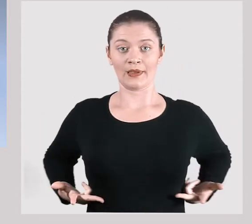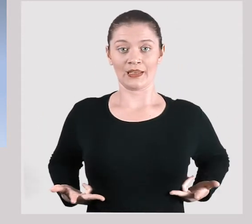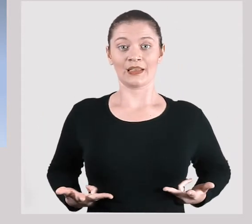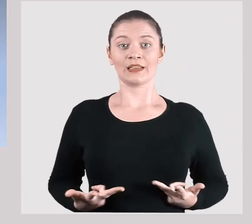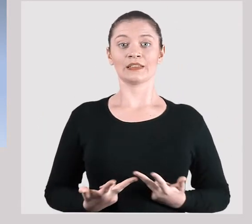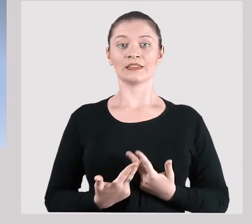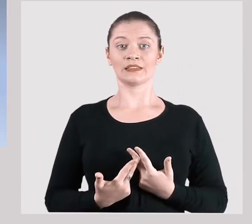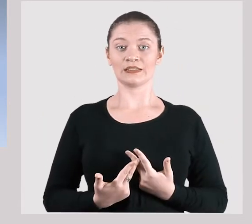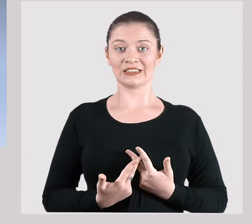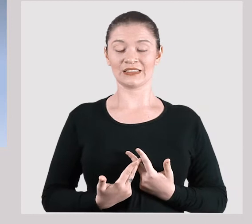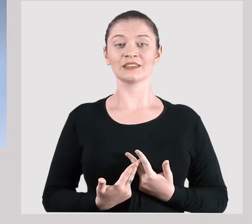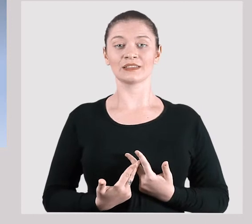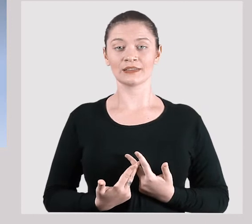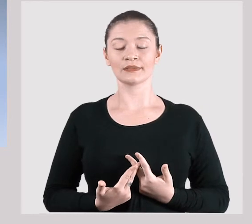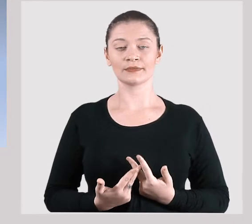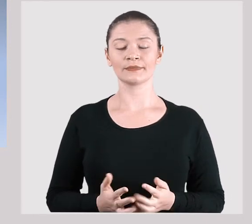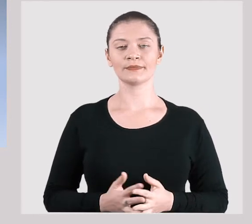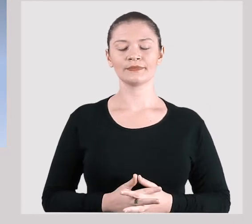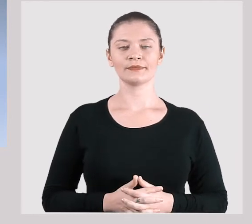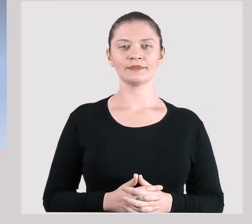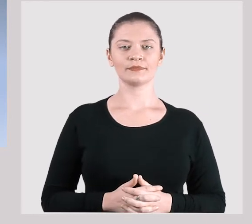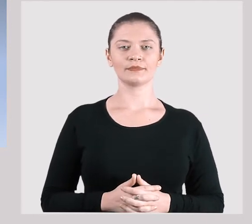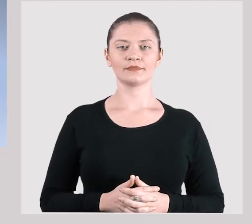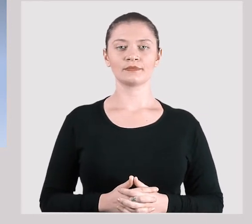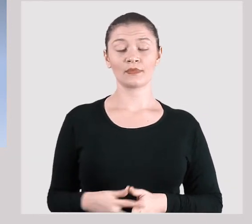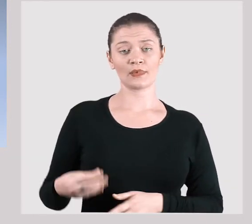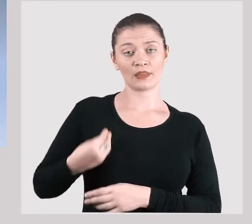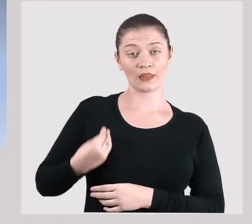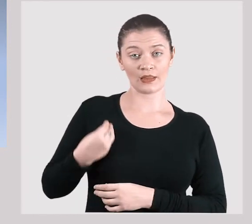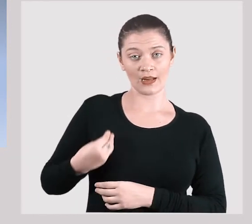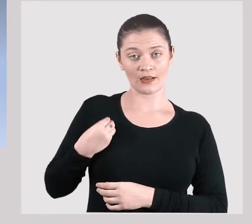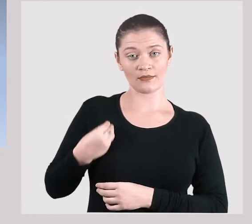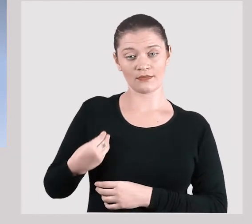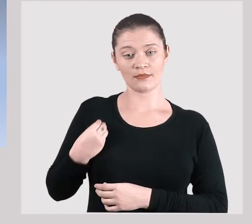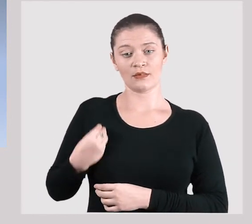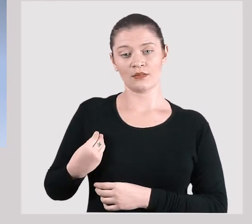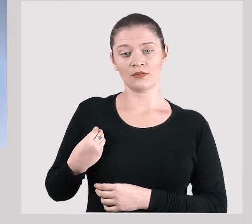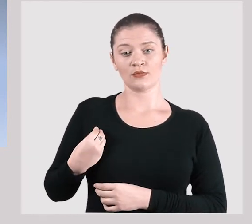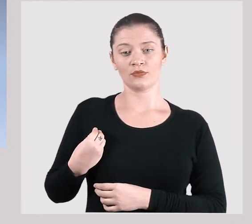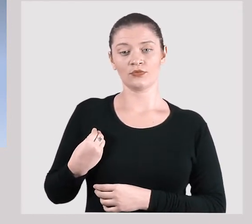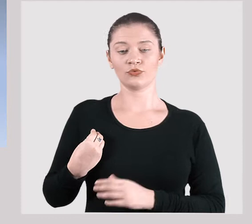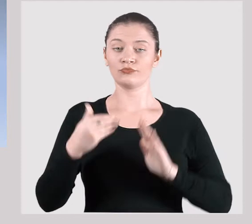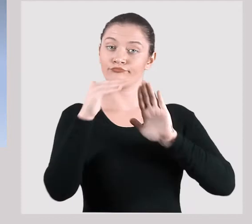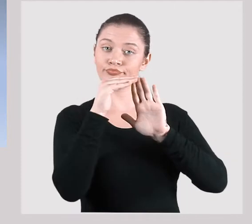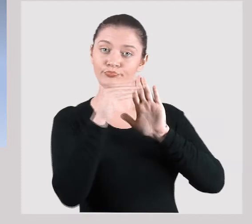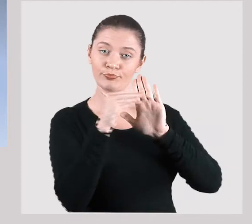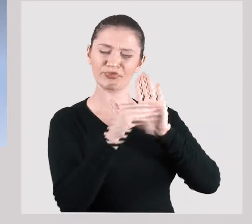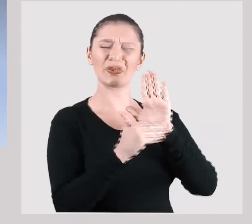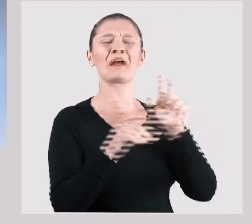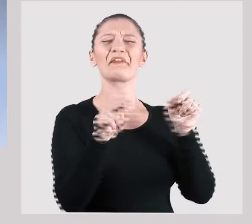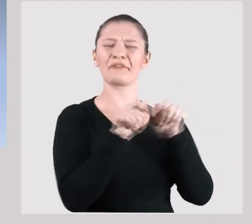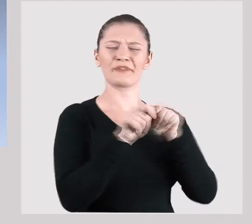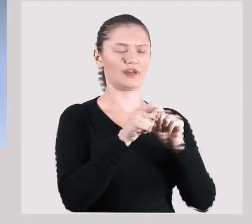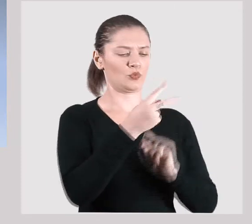com disfunções. Então, assim, existe um guideline que hoje, até hoje, foi feito em